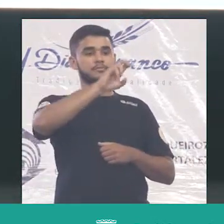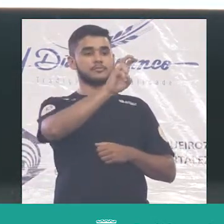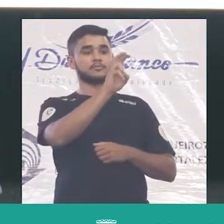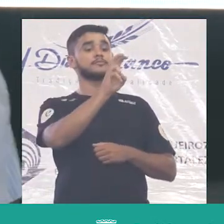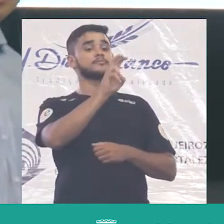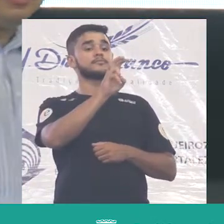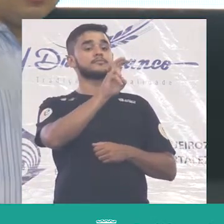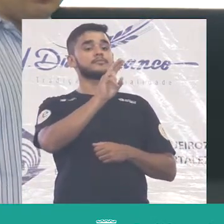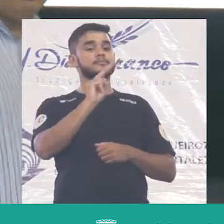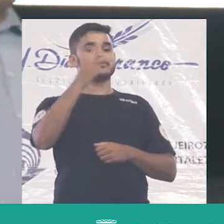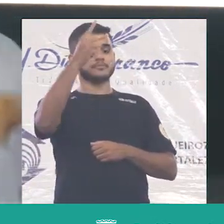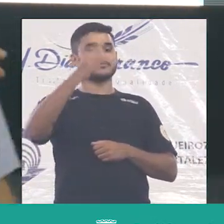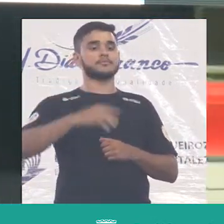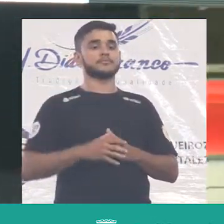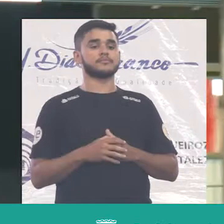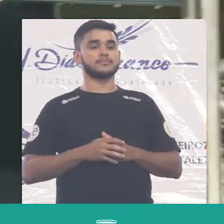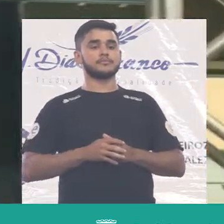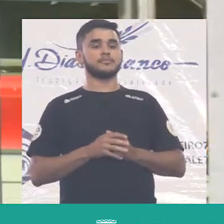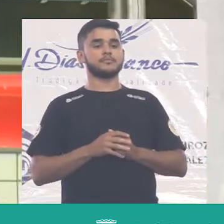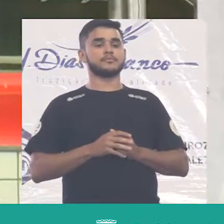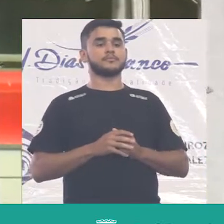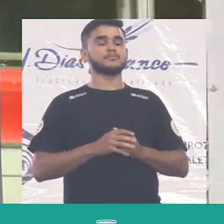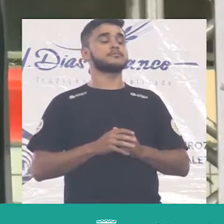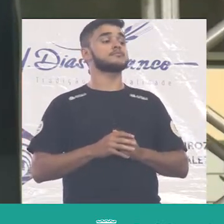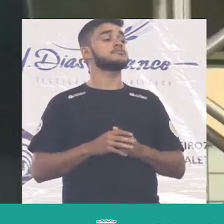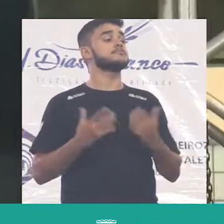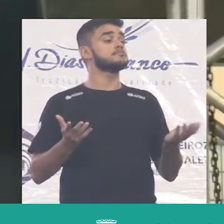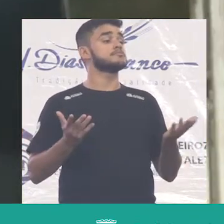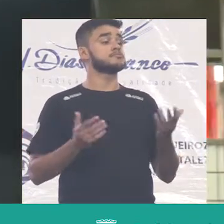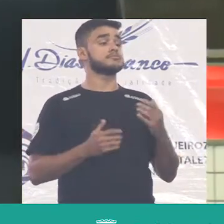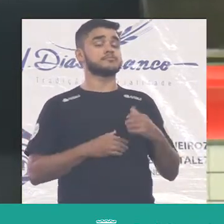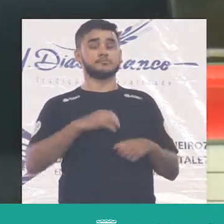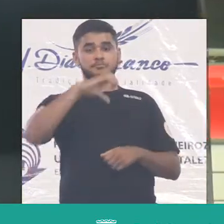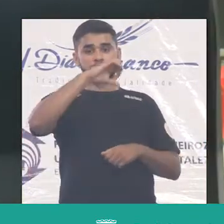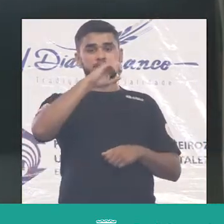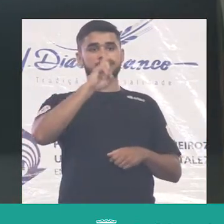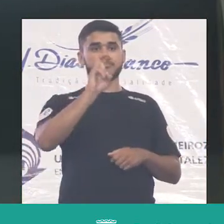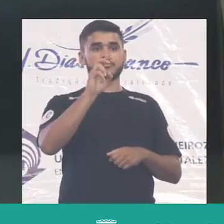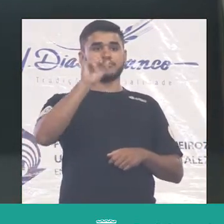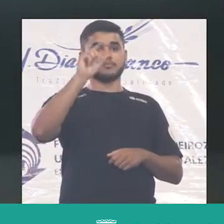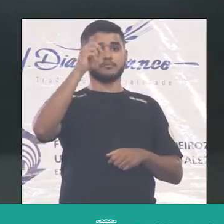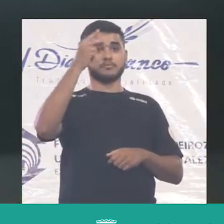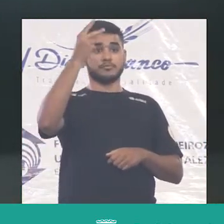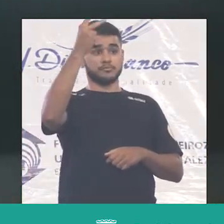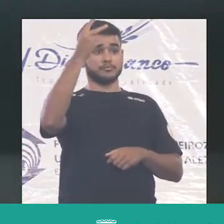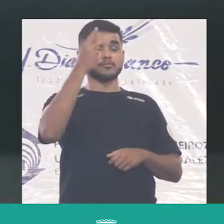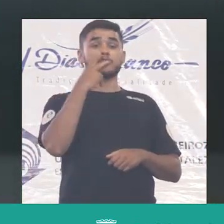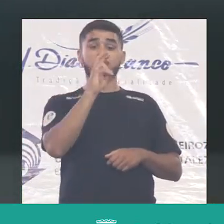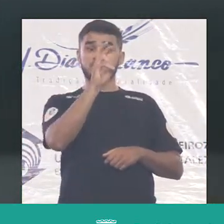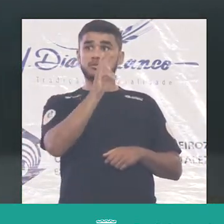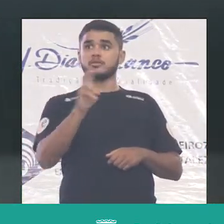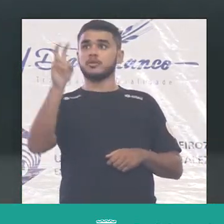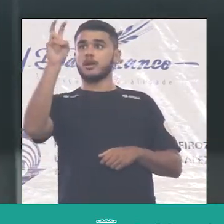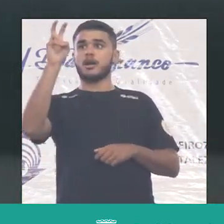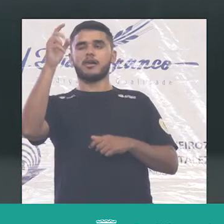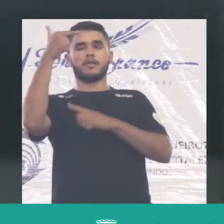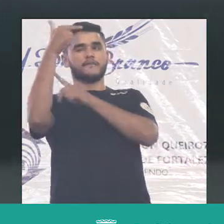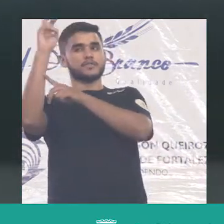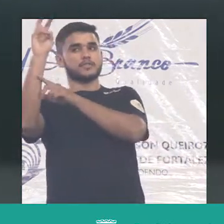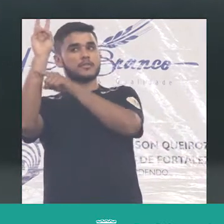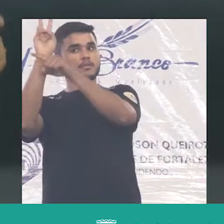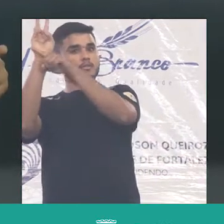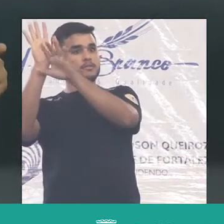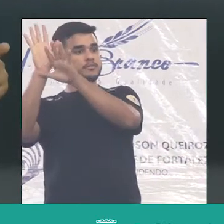quadrado. Quanto é 95 ao quadrado? Tira o 5 e bota 25. Quem